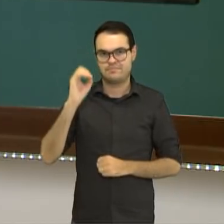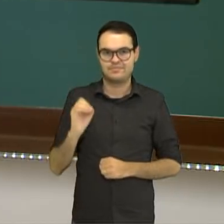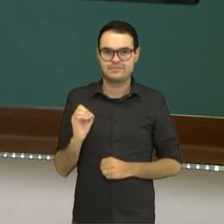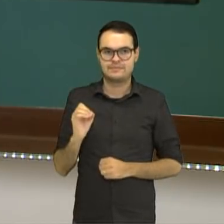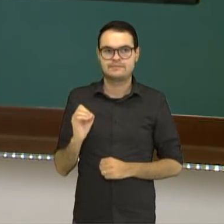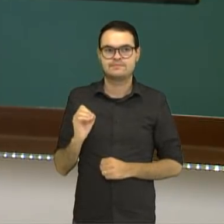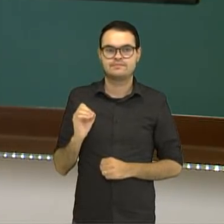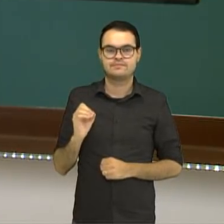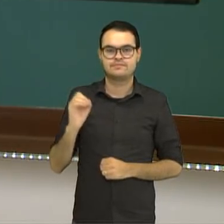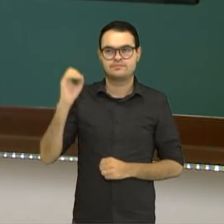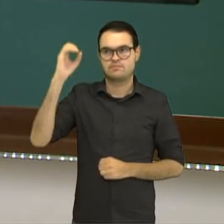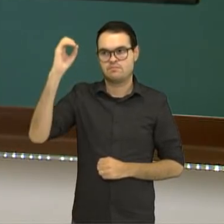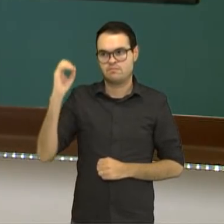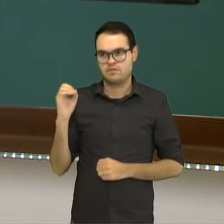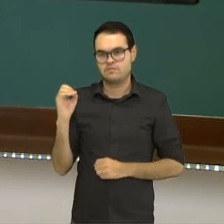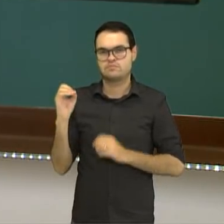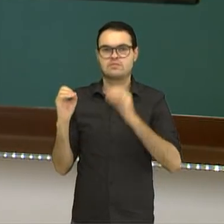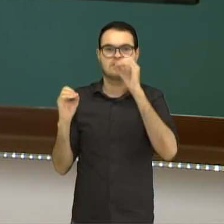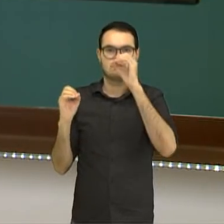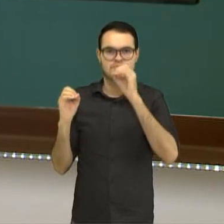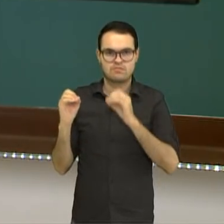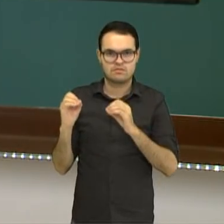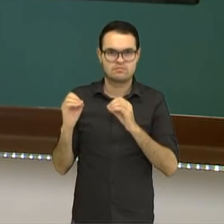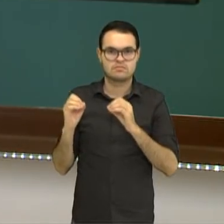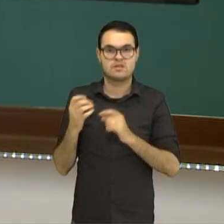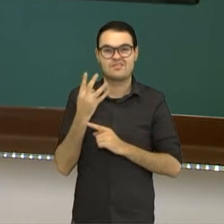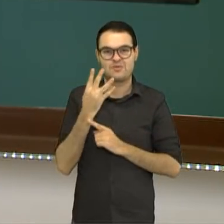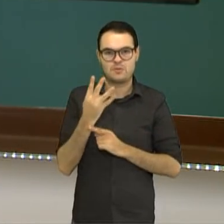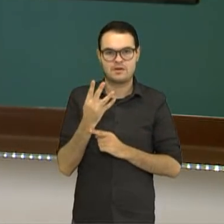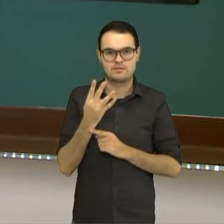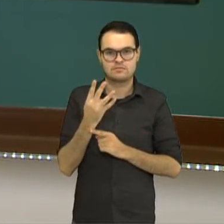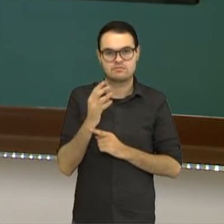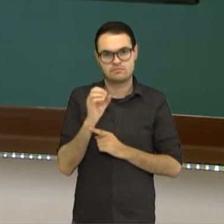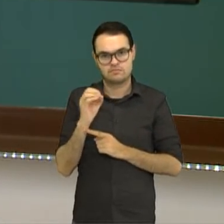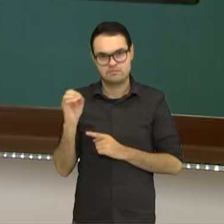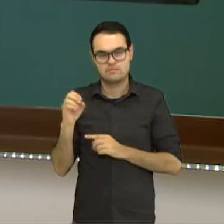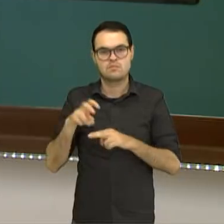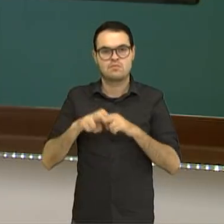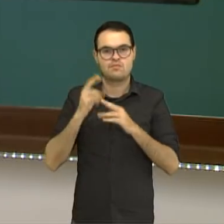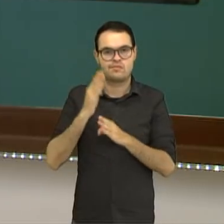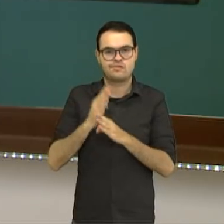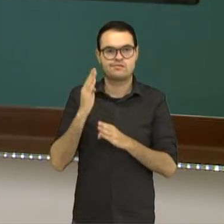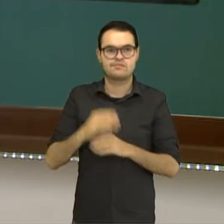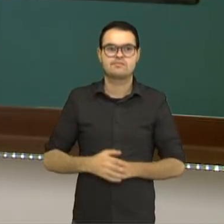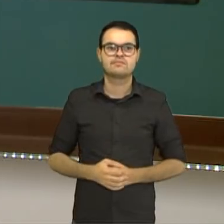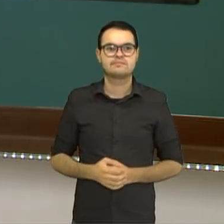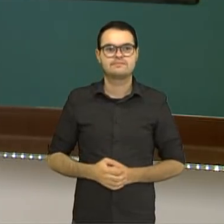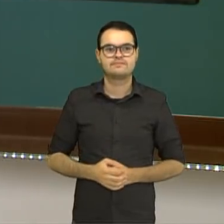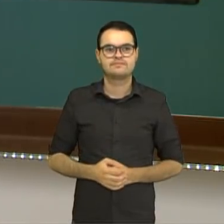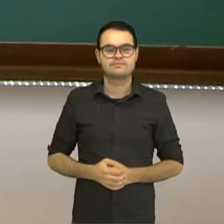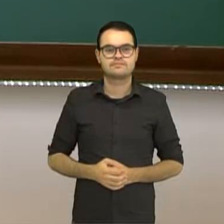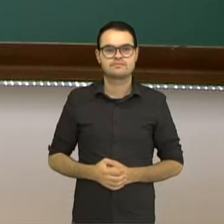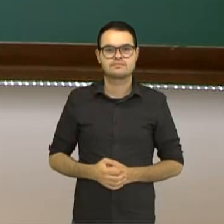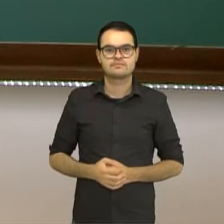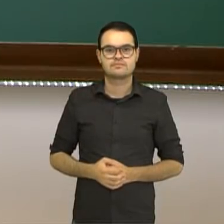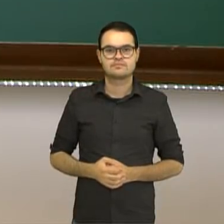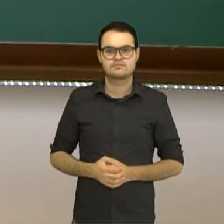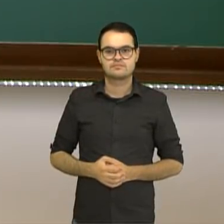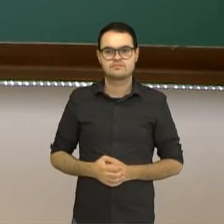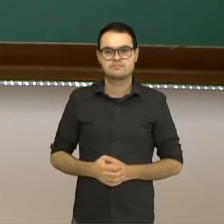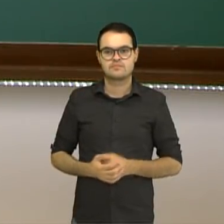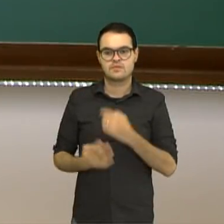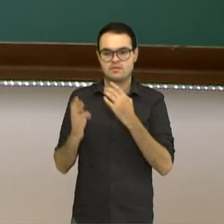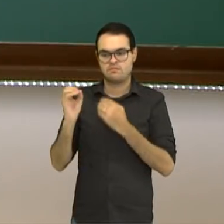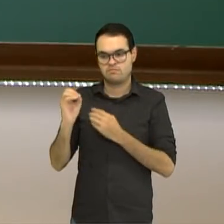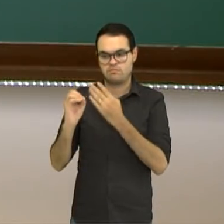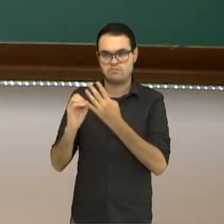é 0 dezenas e 4 centenas, por isso que vai 1. 5 vezes 5, 25. Com o 4 que